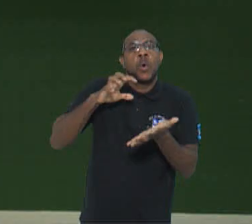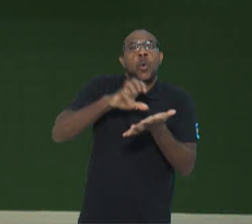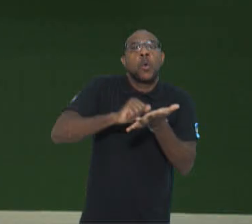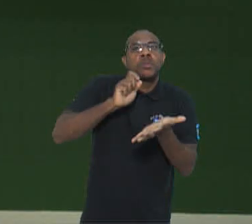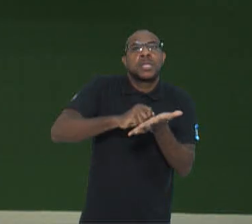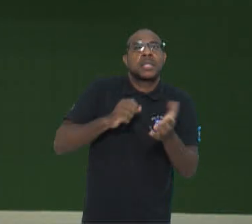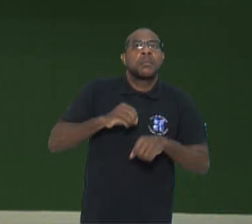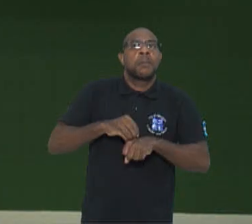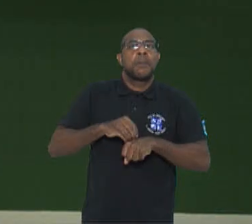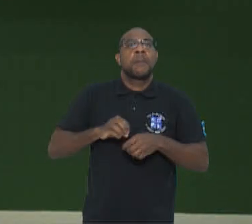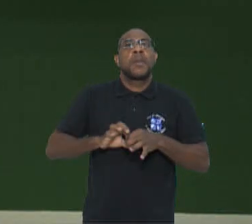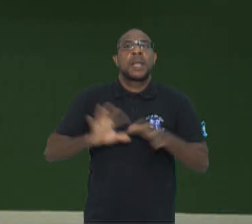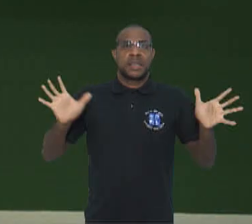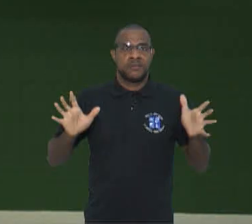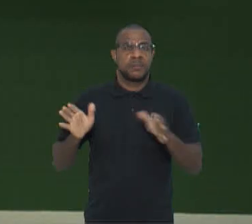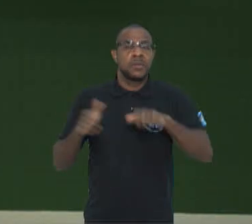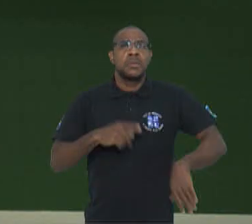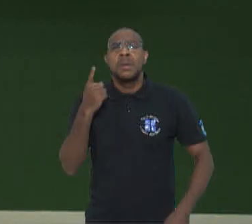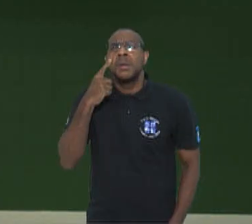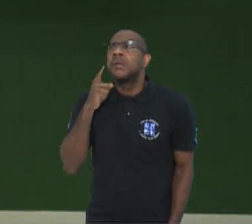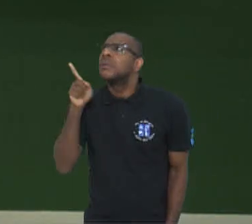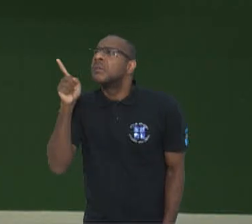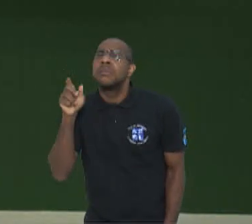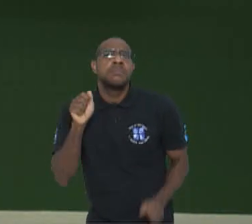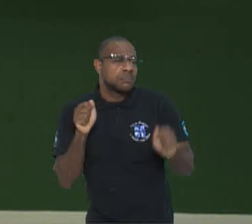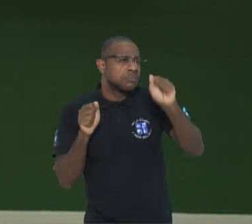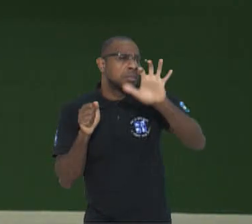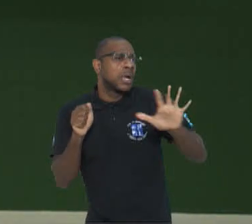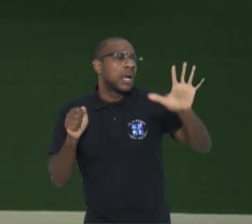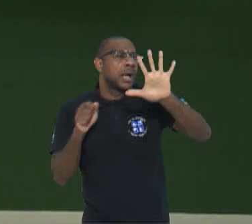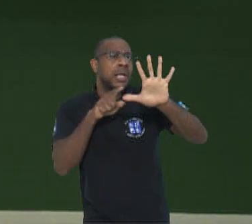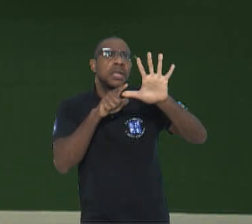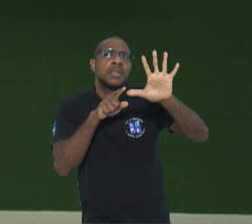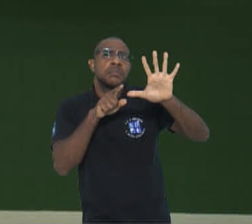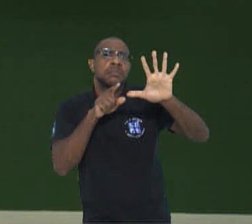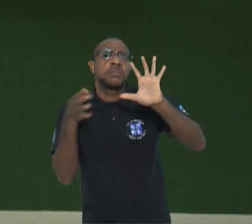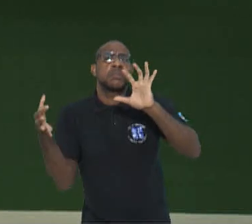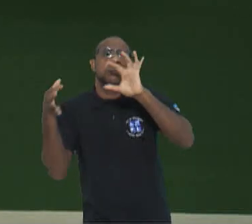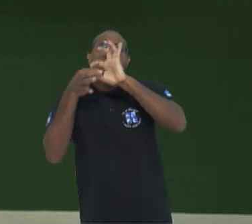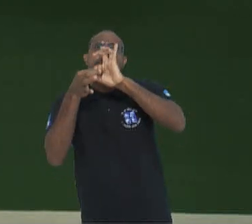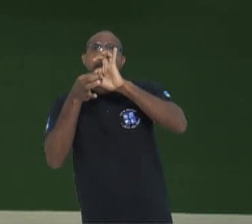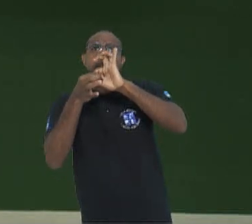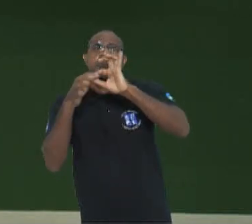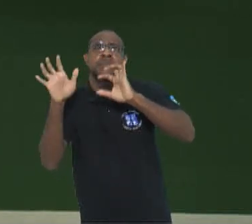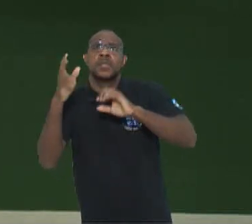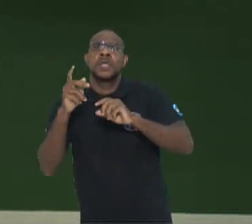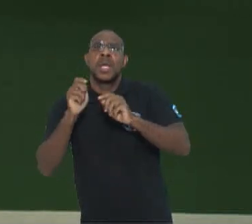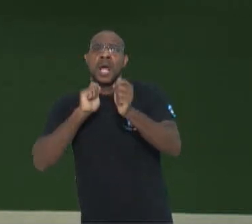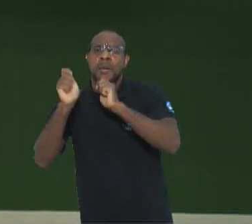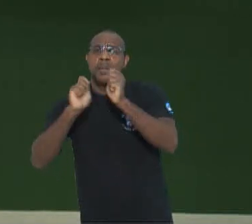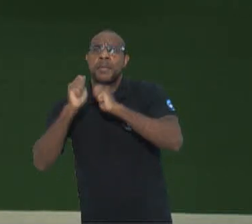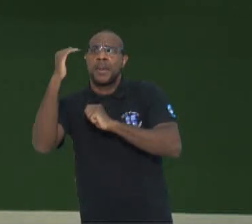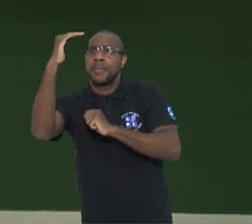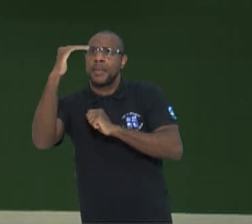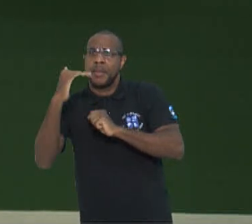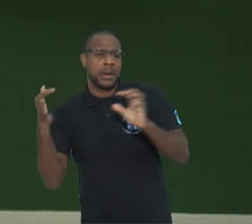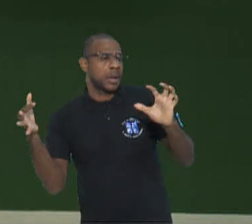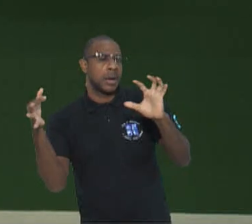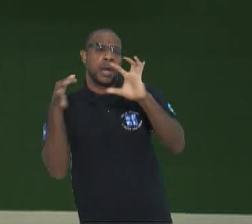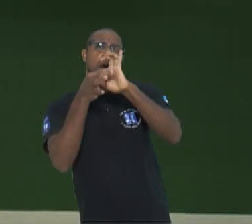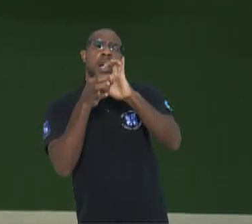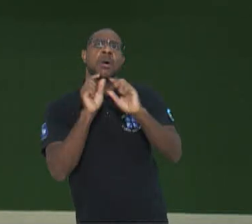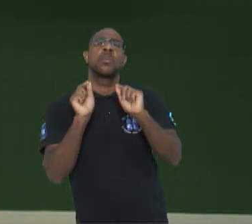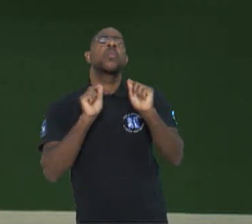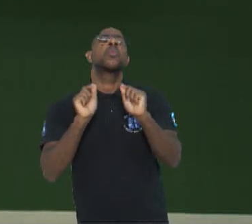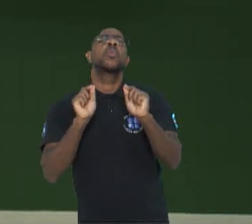gente, será a imagem com o que nós lemos? Qual é o casamento aqui que a professora